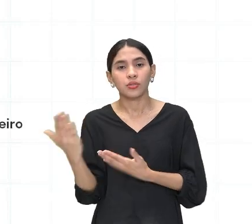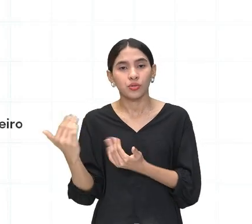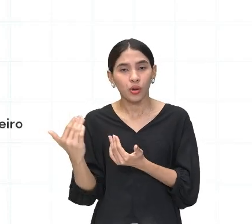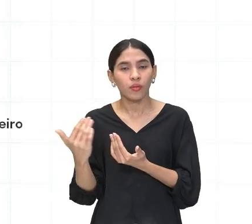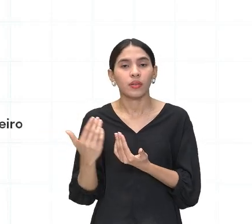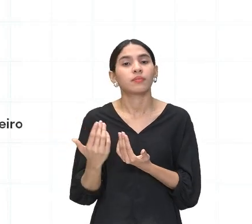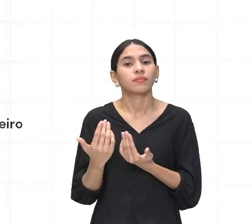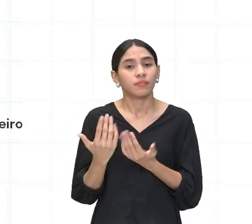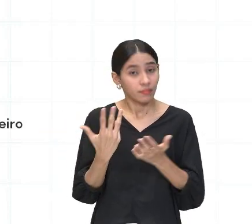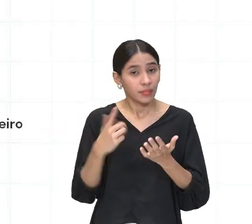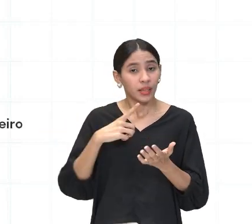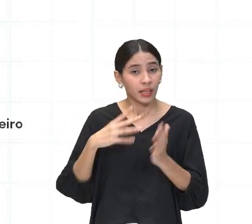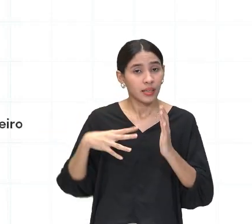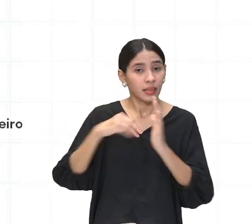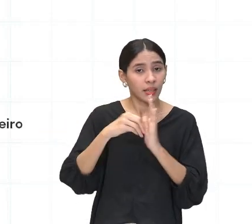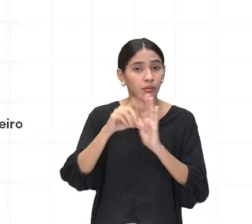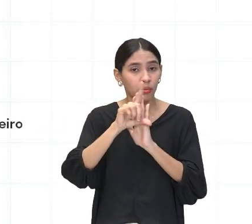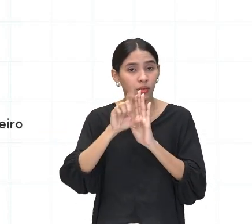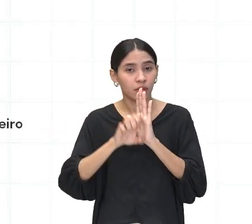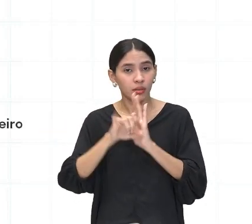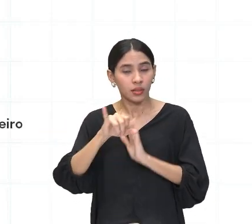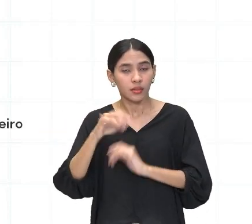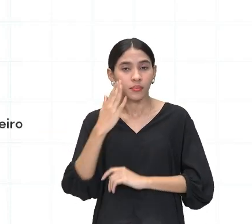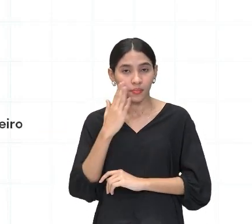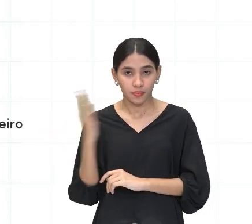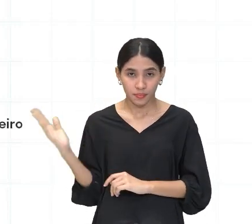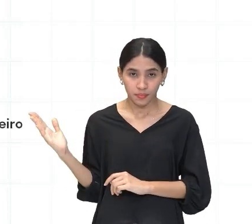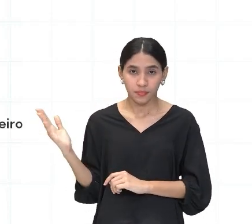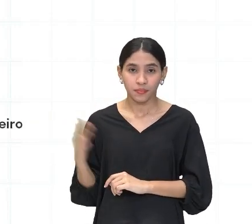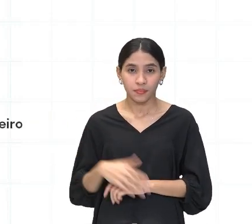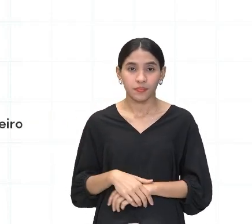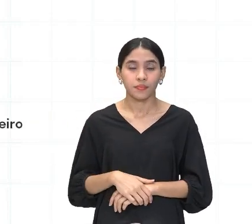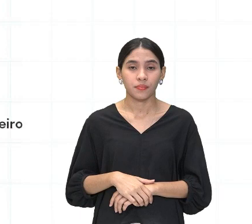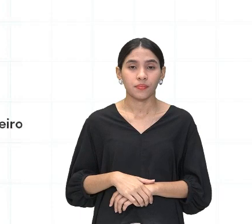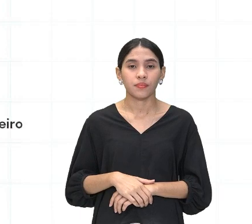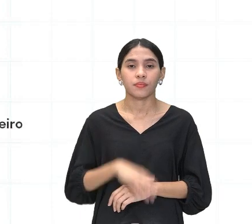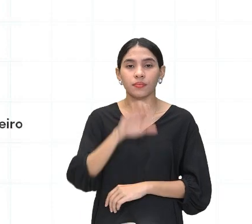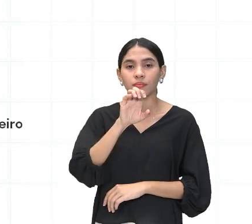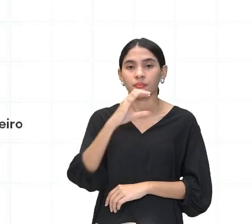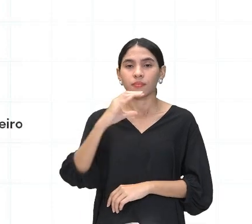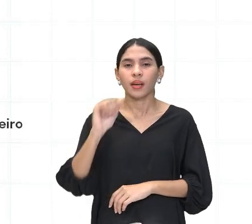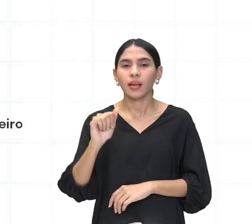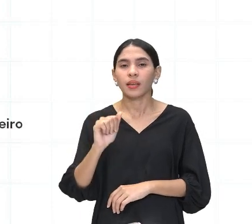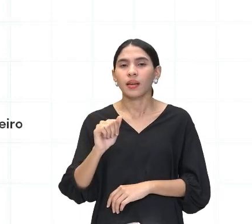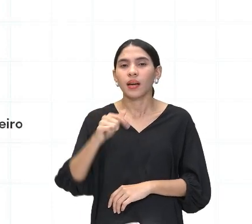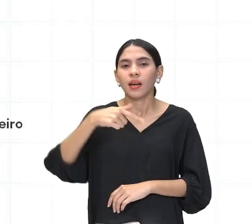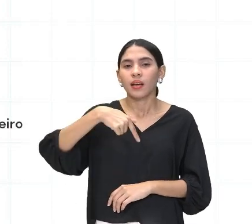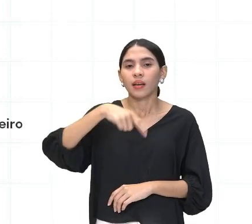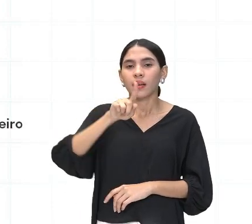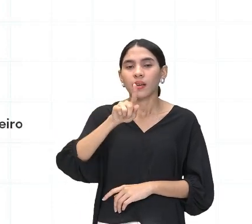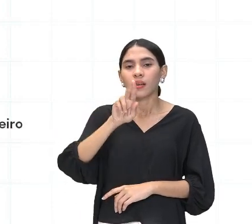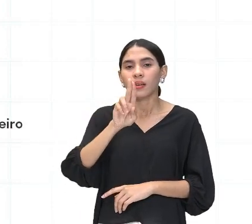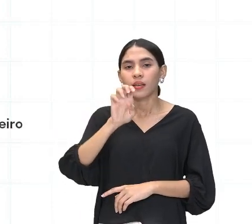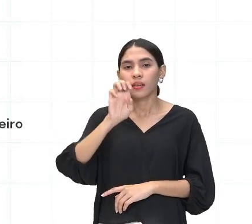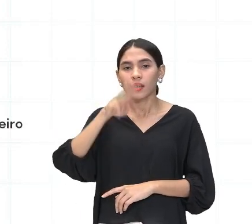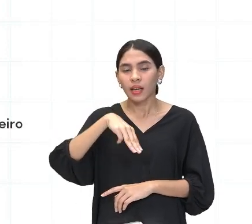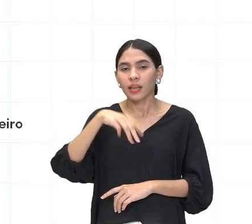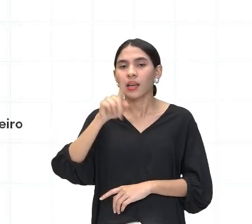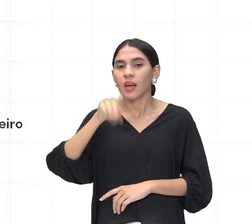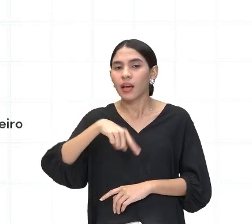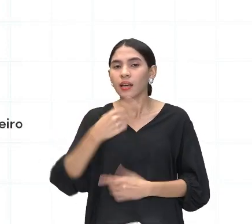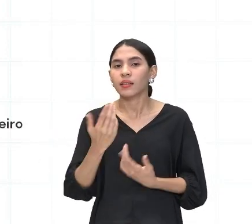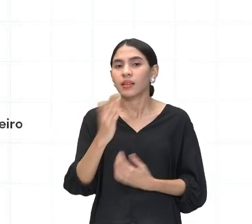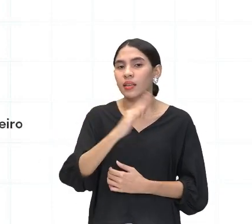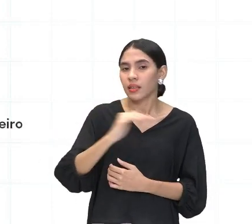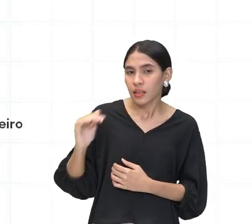tá bom? Então, para o ECA, quem é criança e quem é adolescente? E se é para o ECA, é para